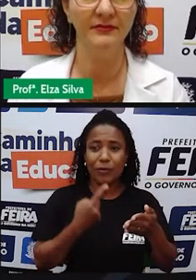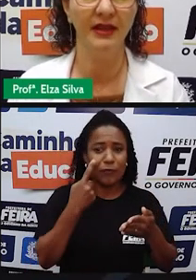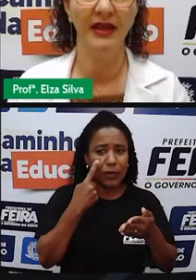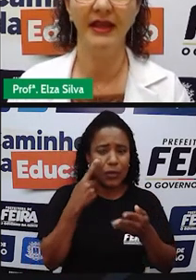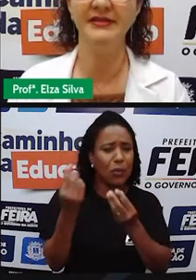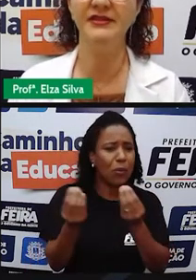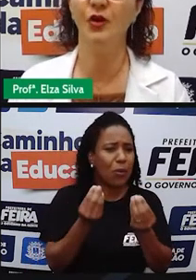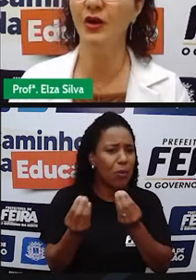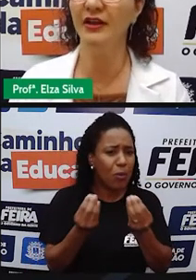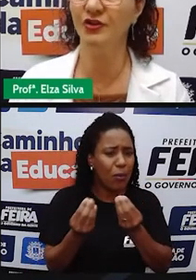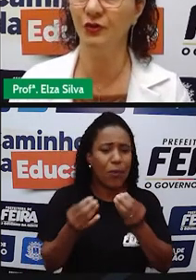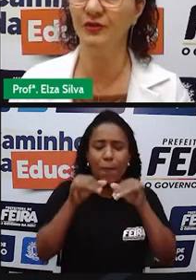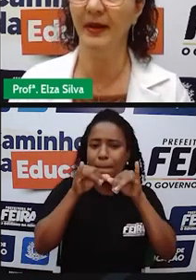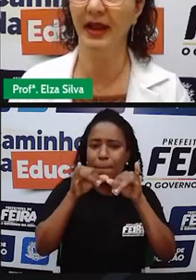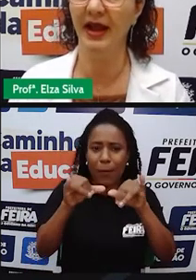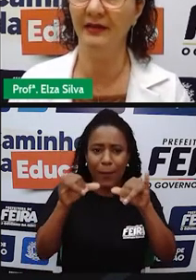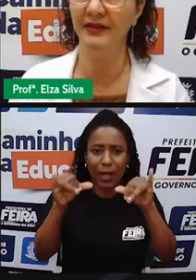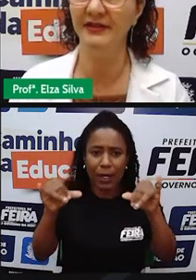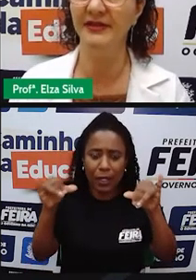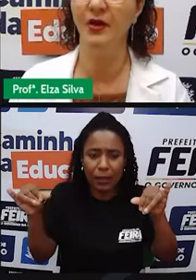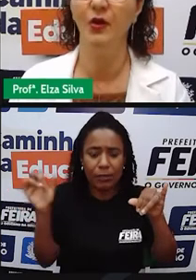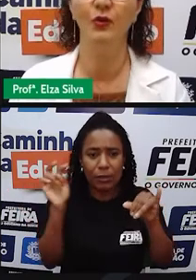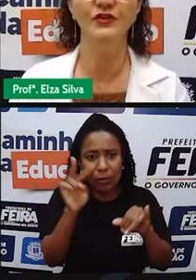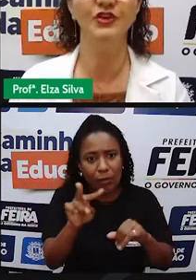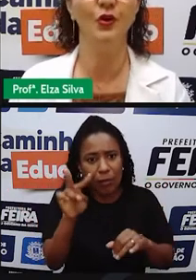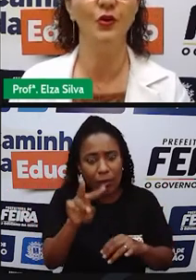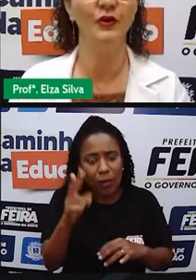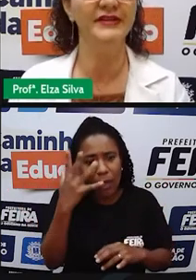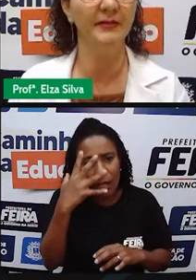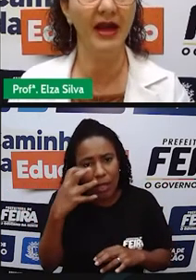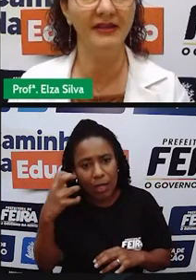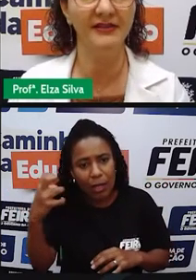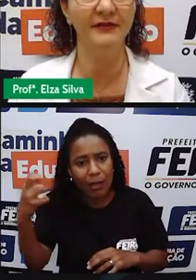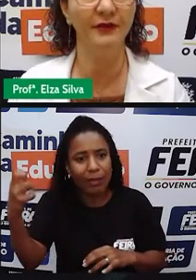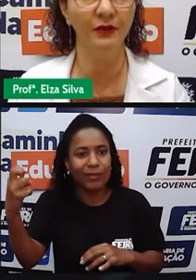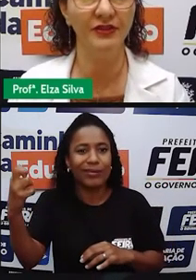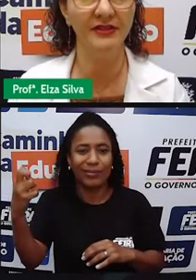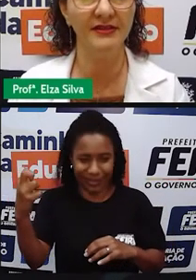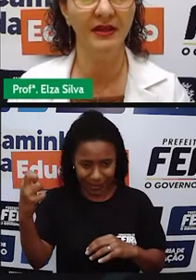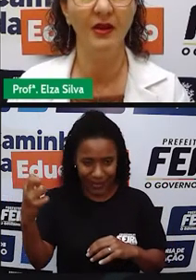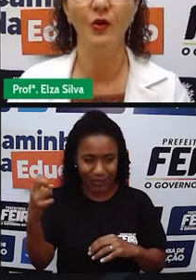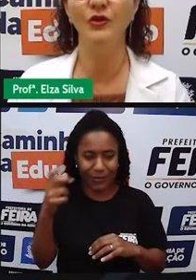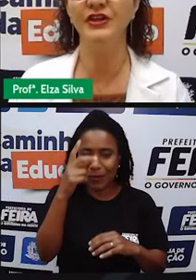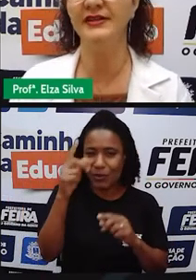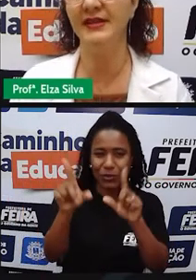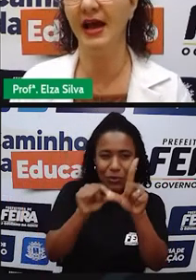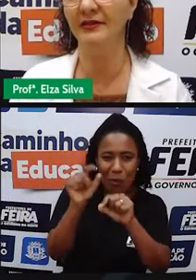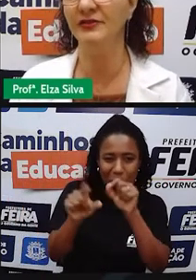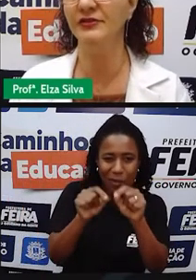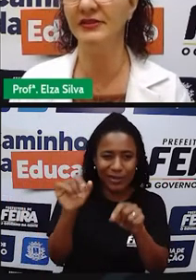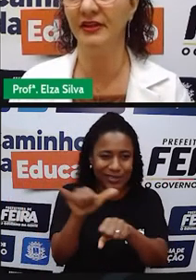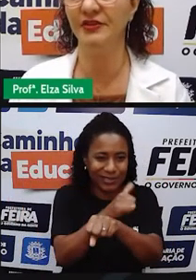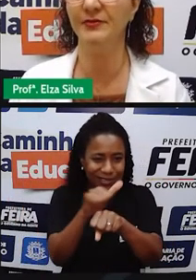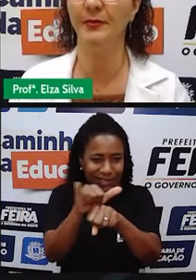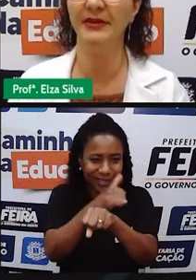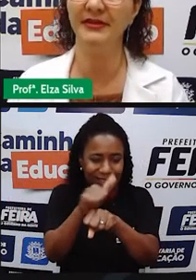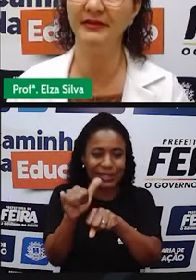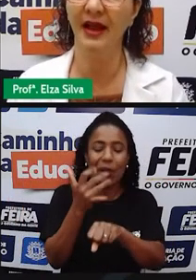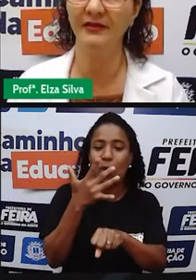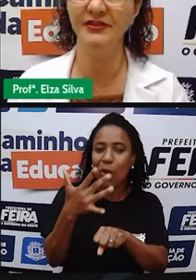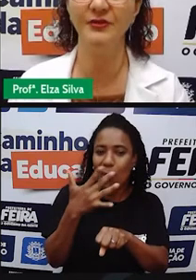persuasão, escolha e jogo de palavras, uso de cores, imagens e fontes, utilizados nos